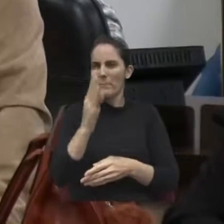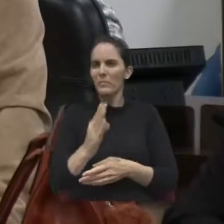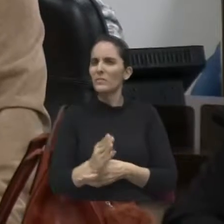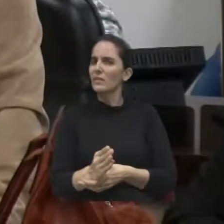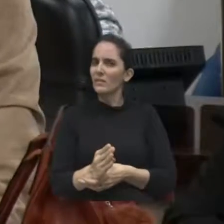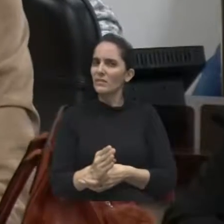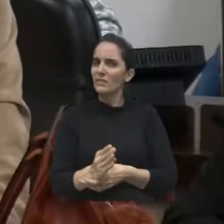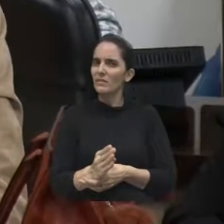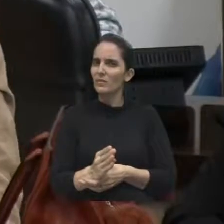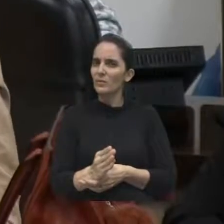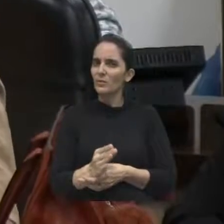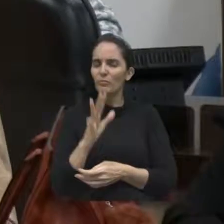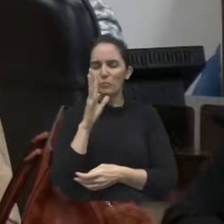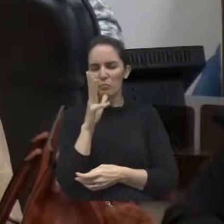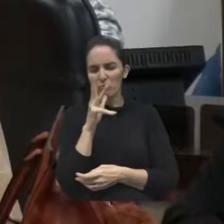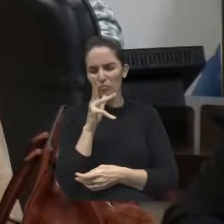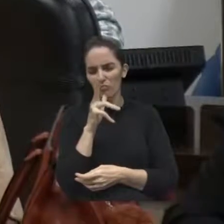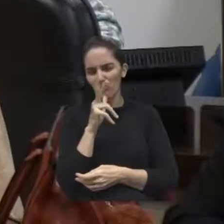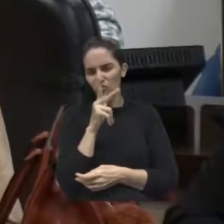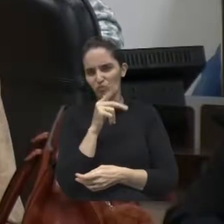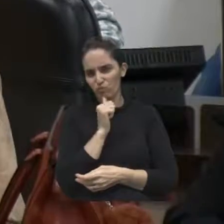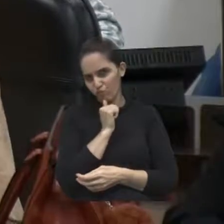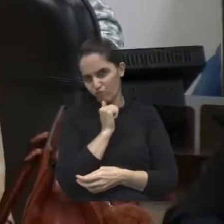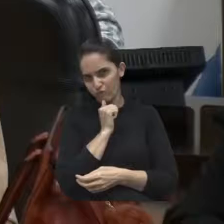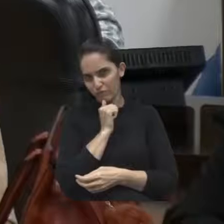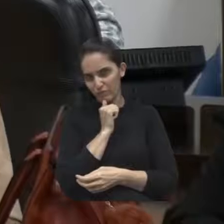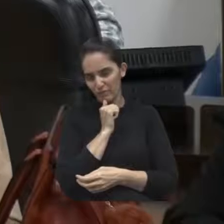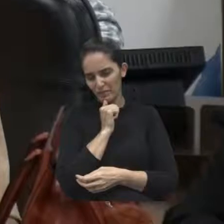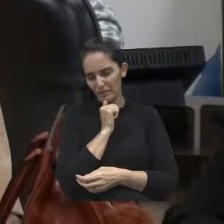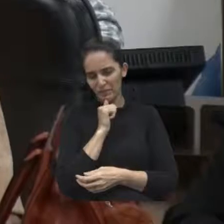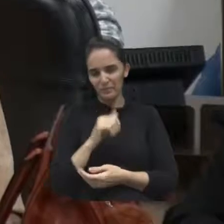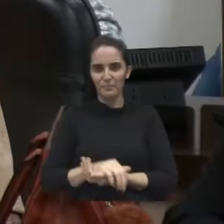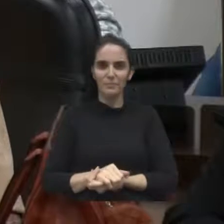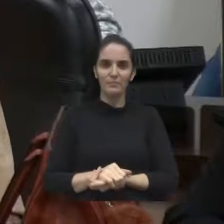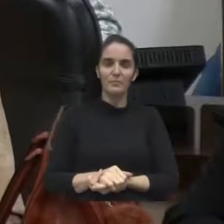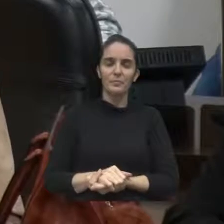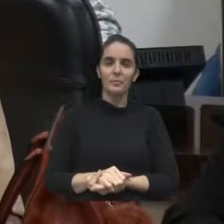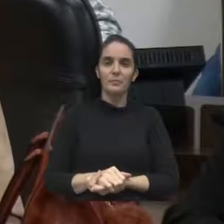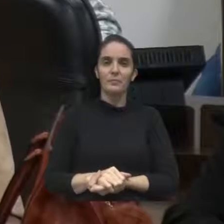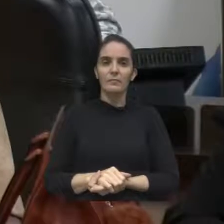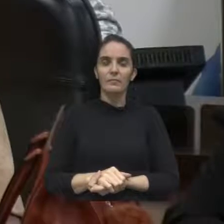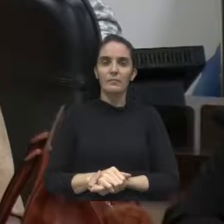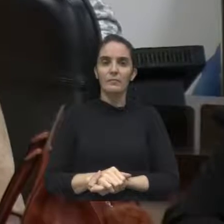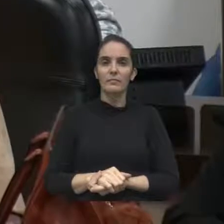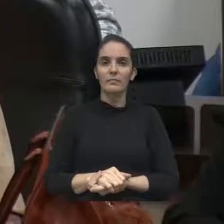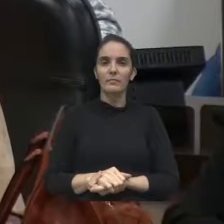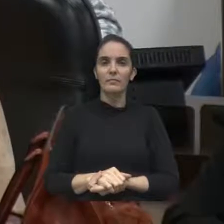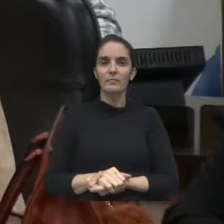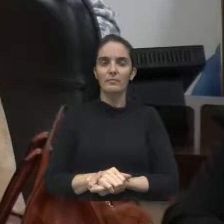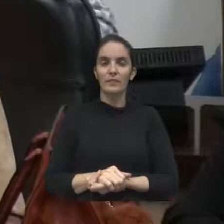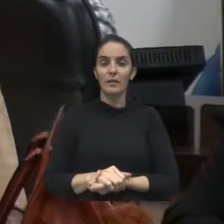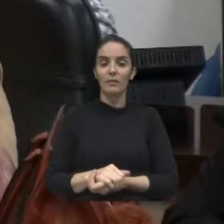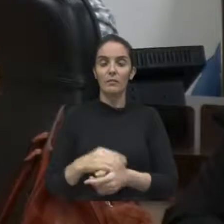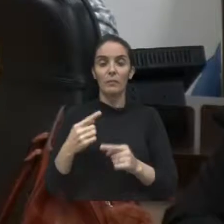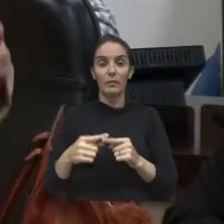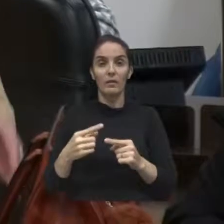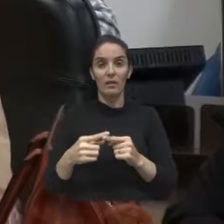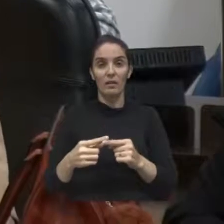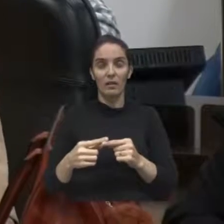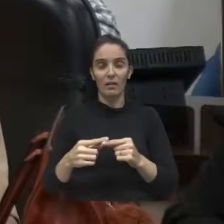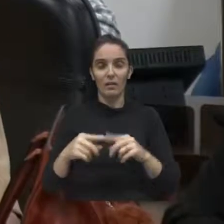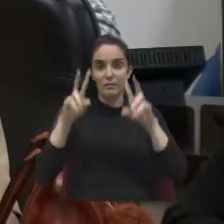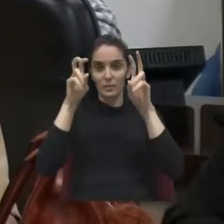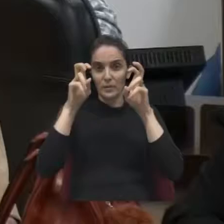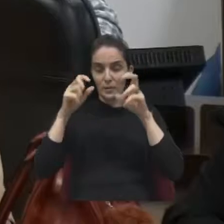muito lentamente, nós estamos ainda engatinhando. Quando se fala em políticas públicas, como foi citado